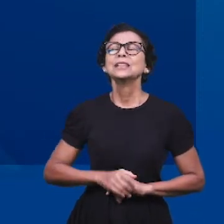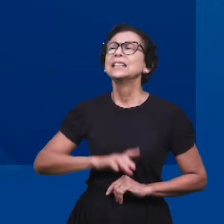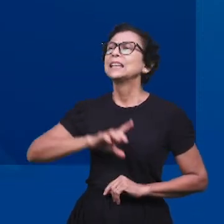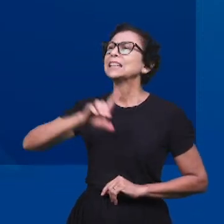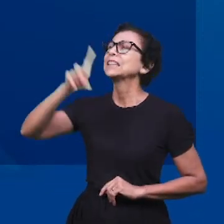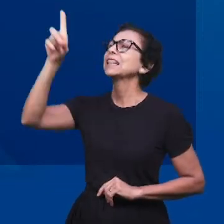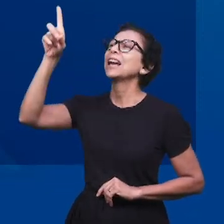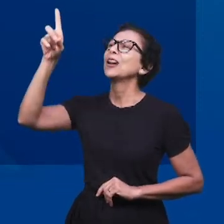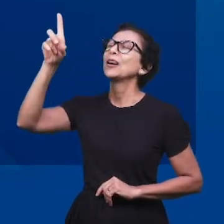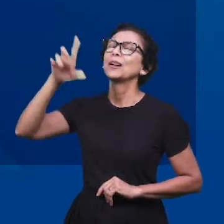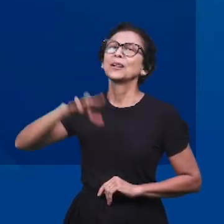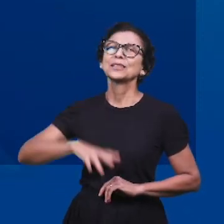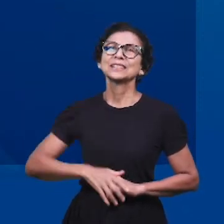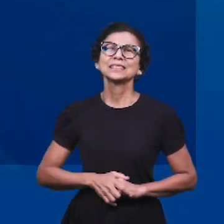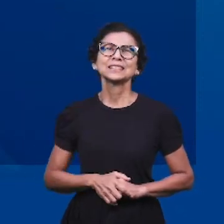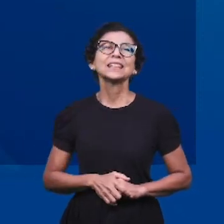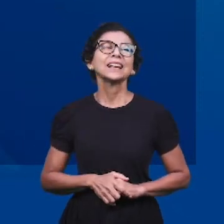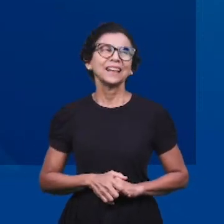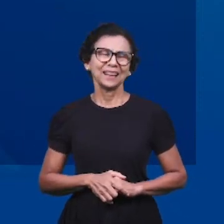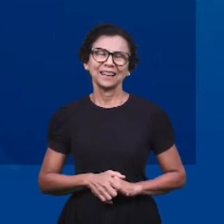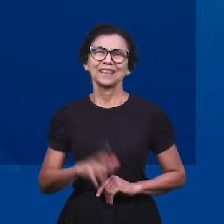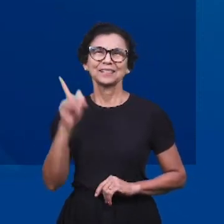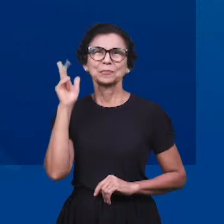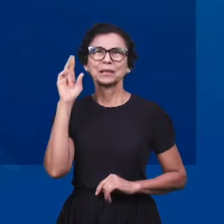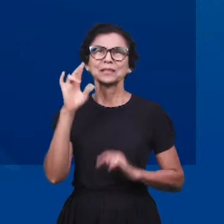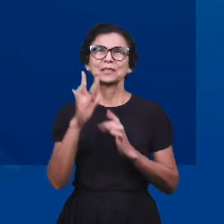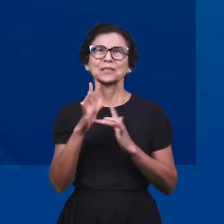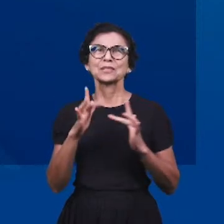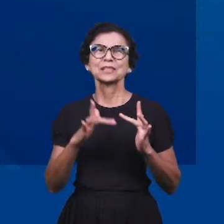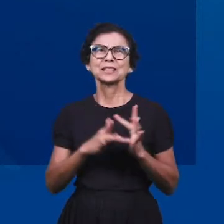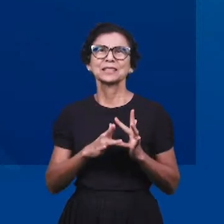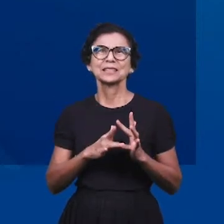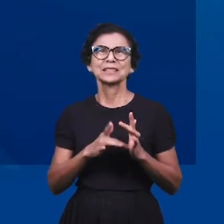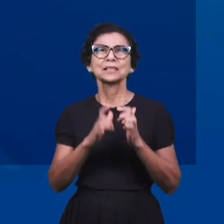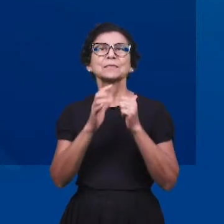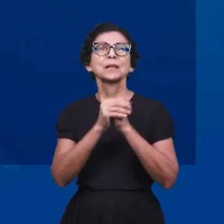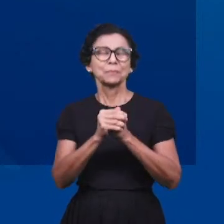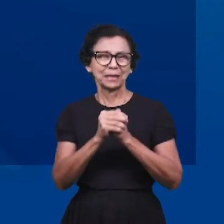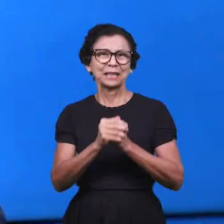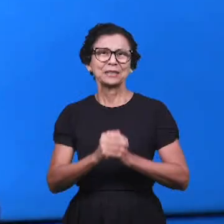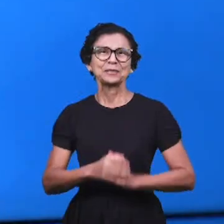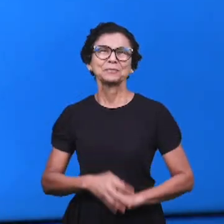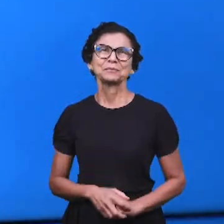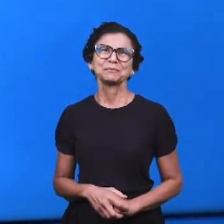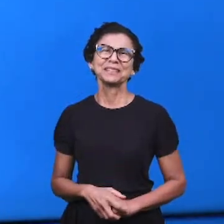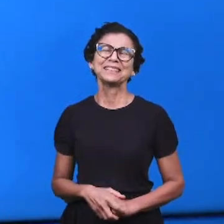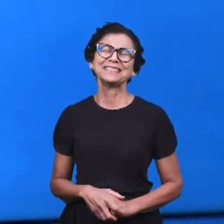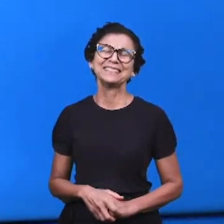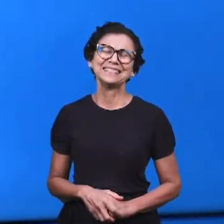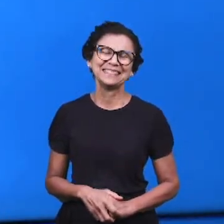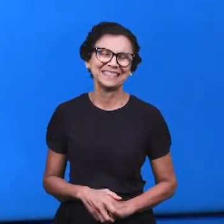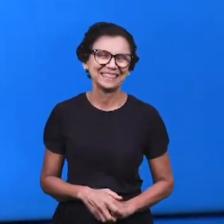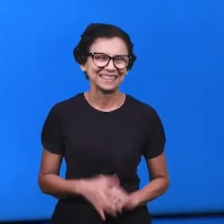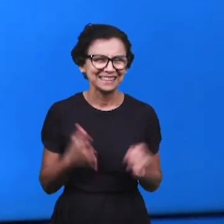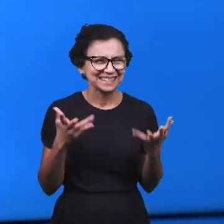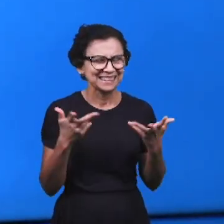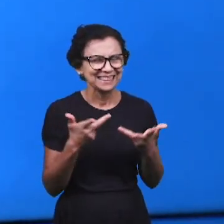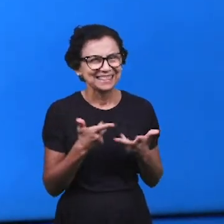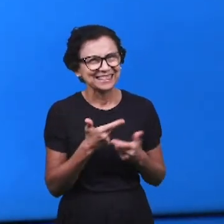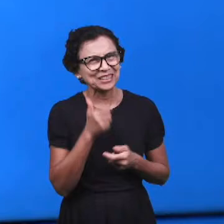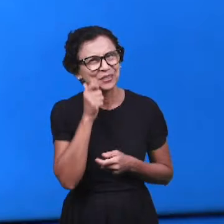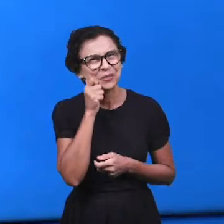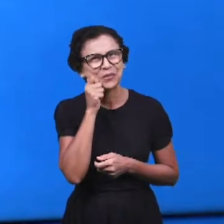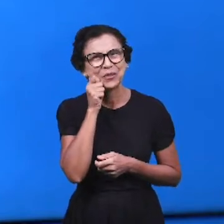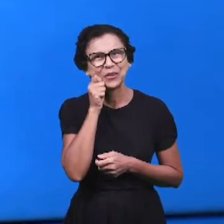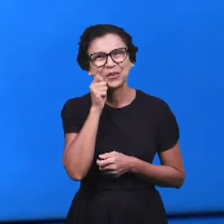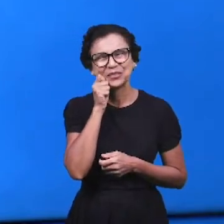Muito bem. A paz do Senhor Jesus. Amém? Bem. Olha só que maravilha, Heitor Viana,